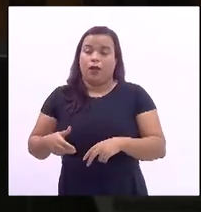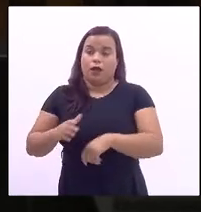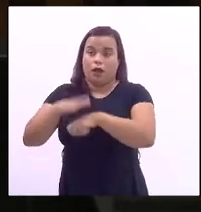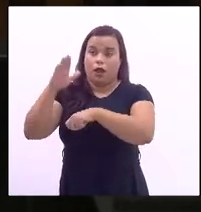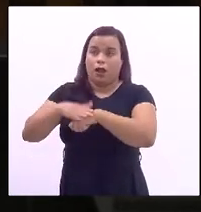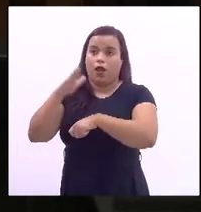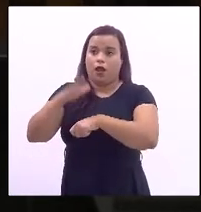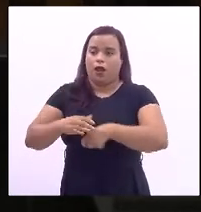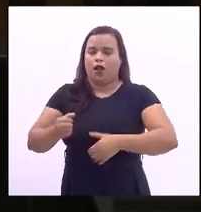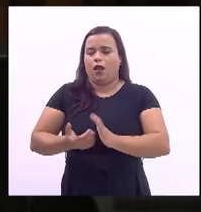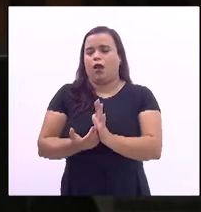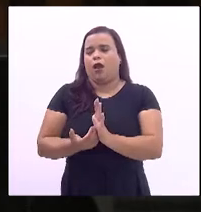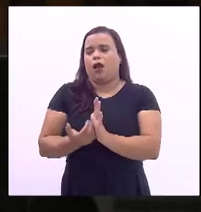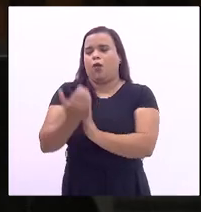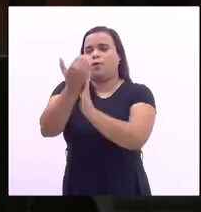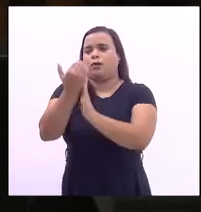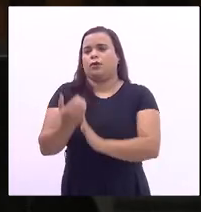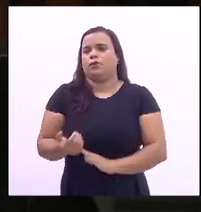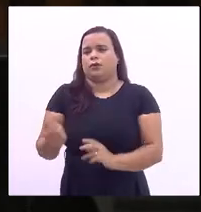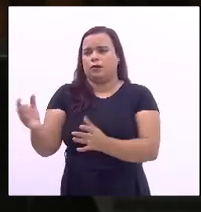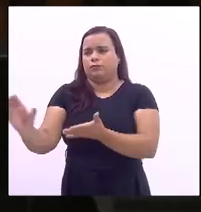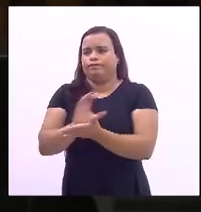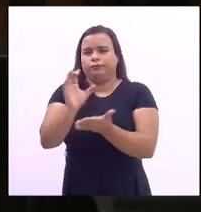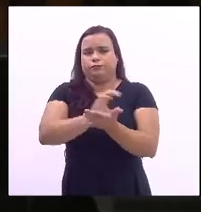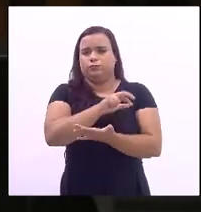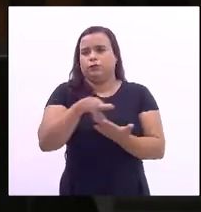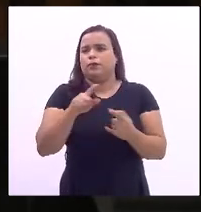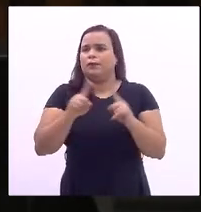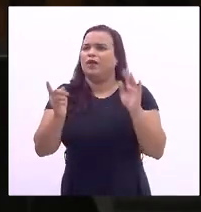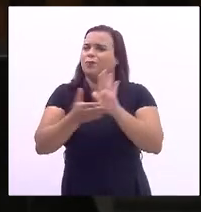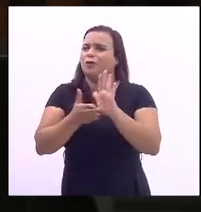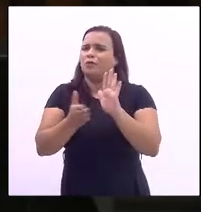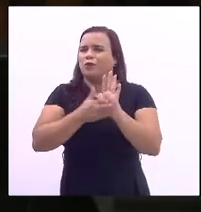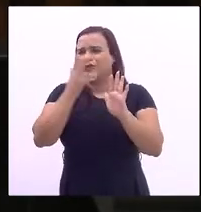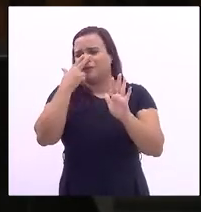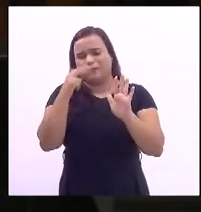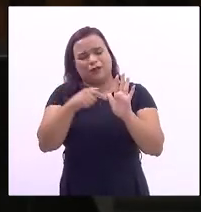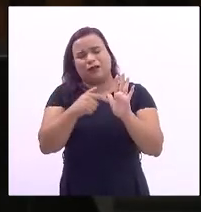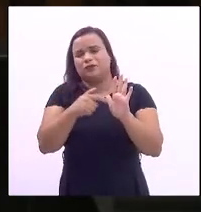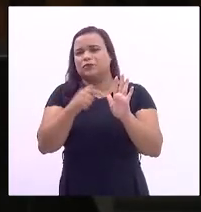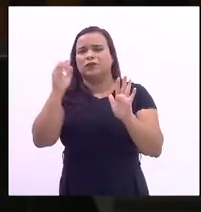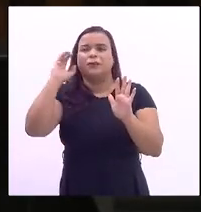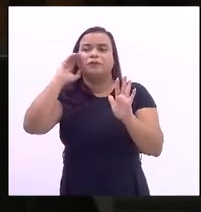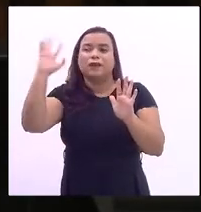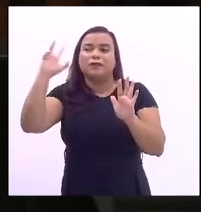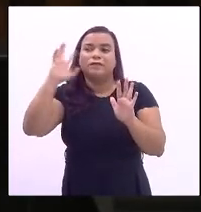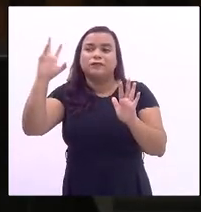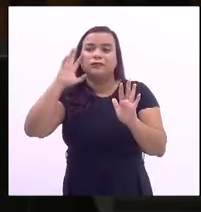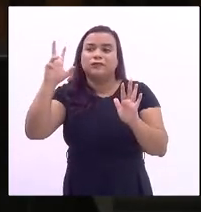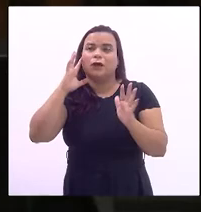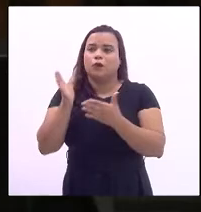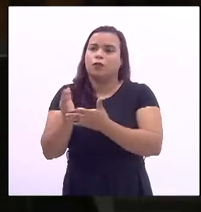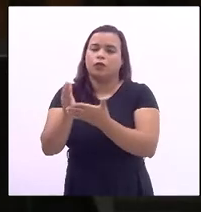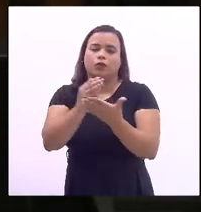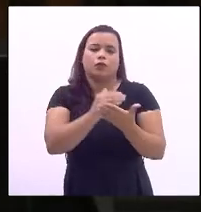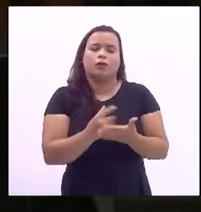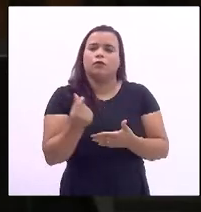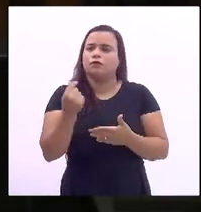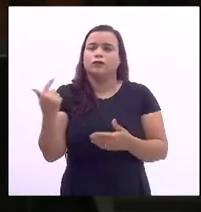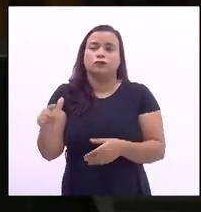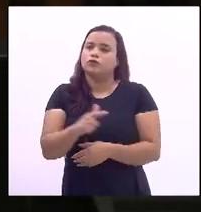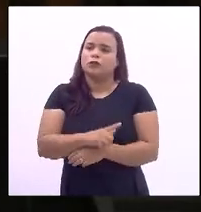a proposta apresentada Não tem qualquer previsão de arrecadação